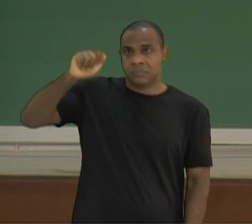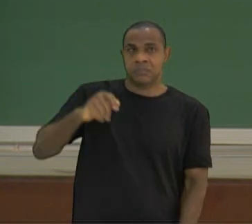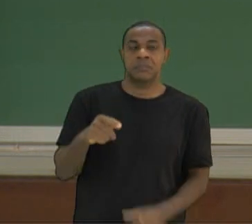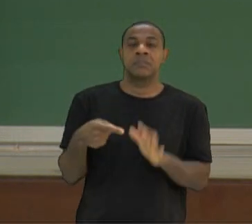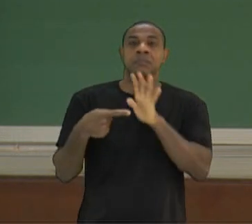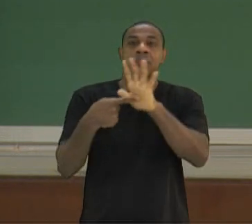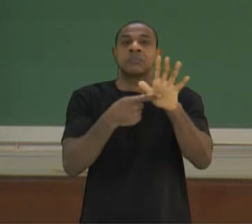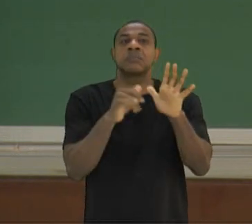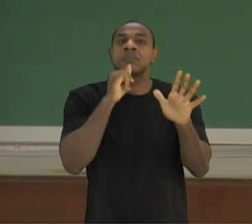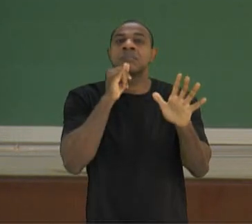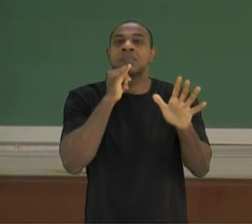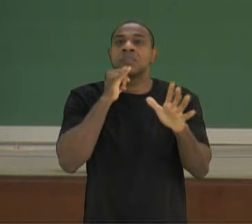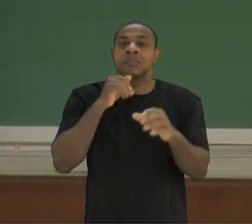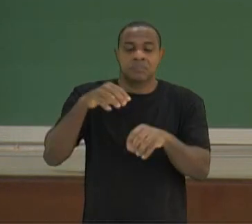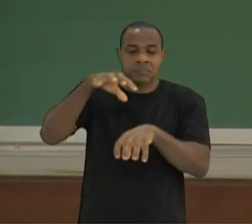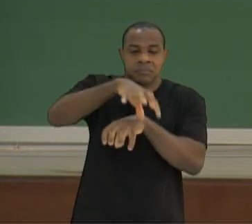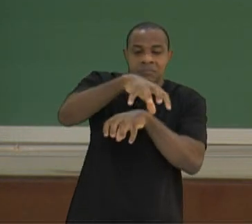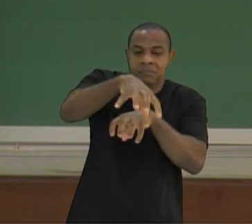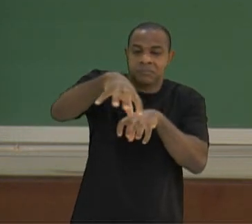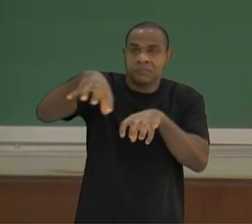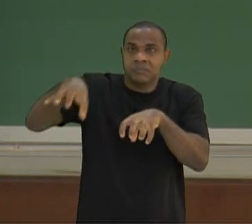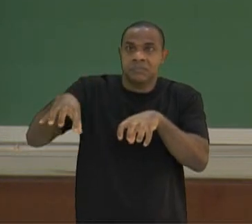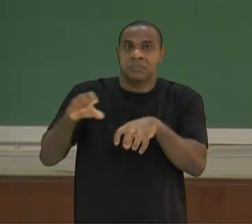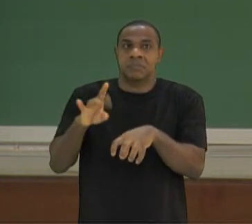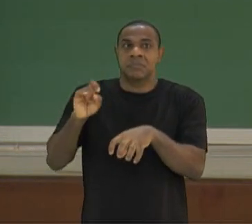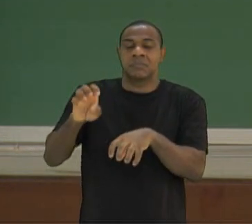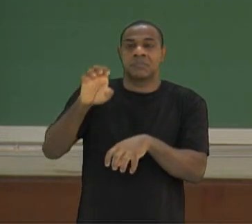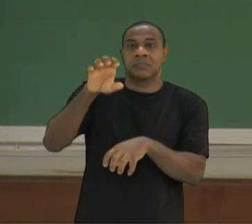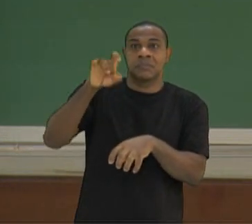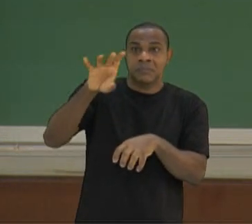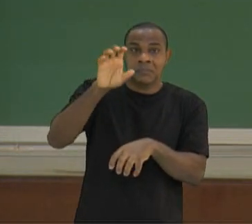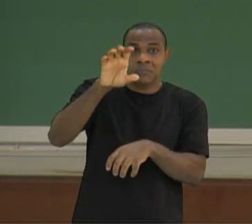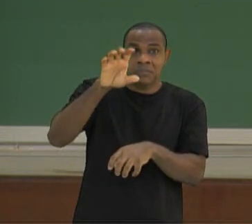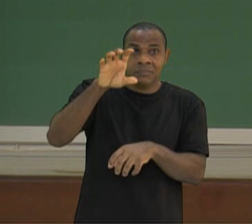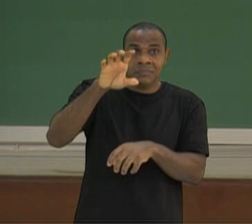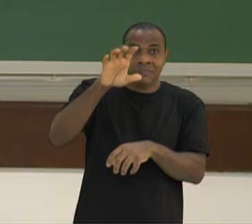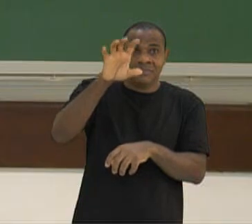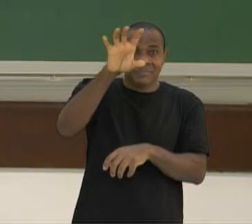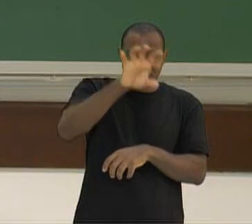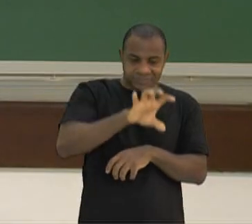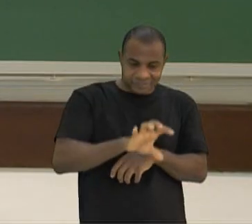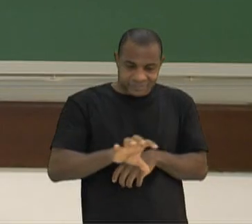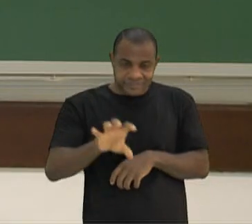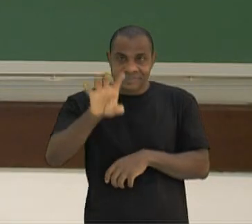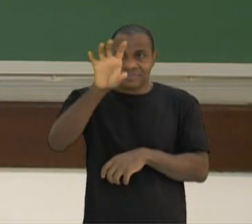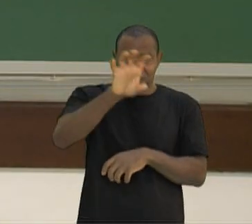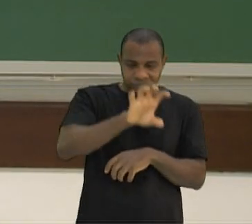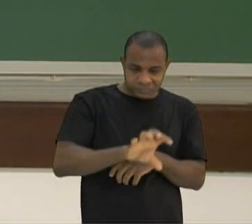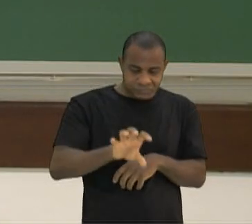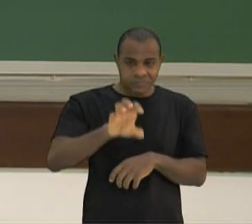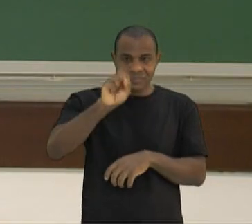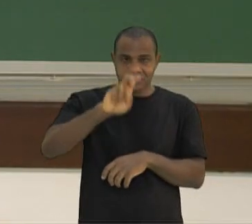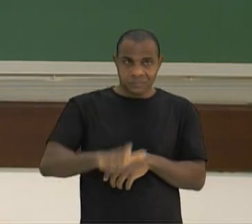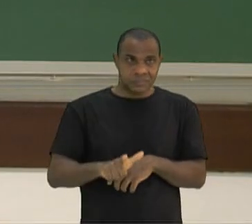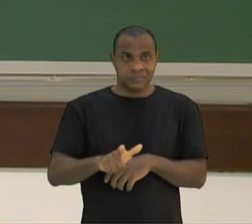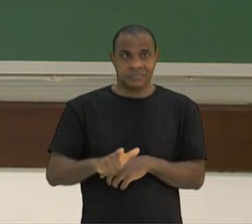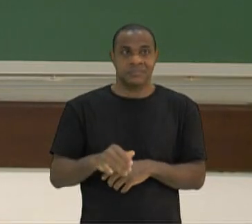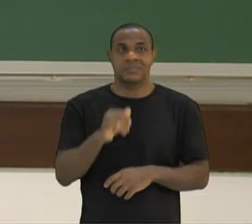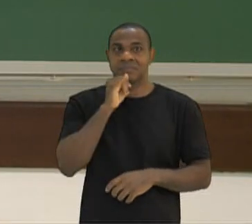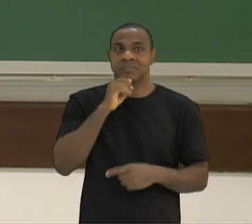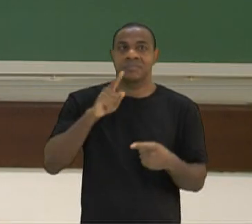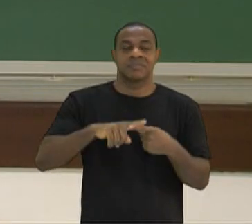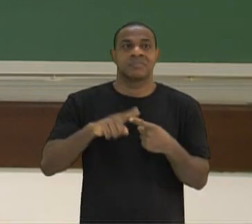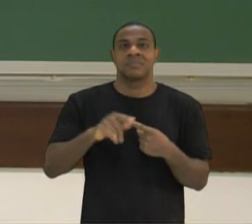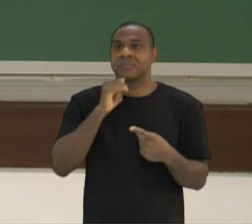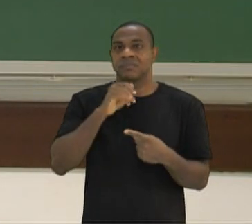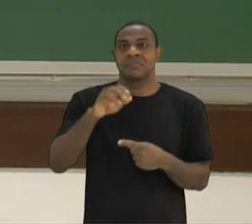de regiões metropolitanas de cada estado da região sul. Então, me dê exemplos lá da região metropolitana do Paraná, de Santa